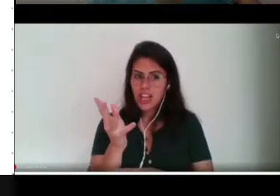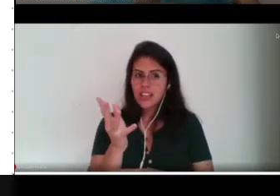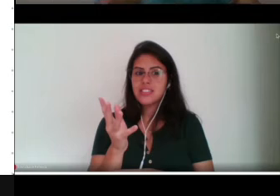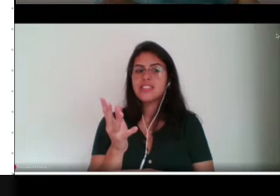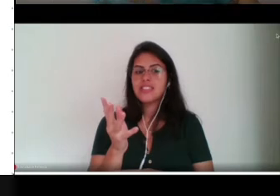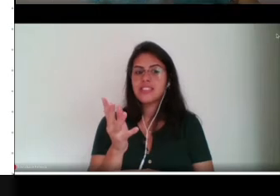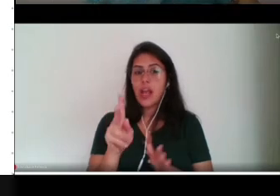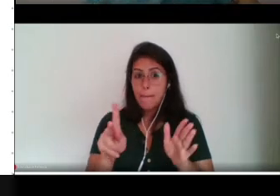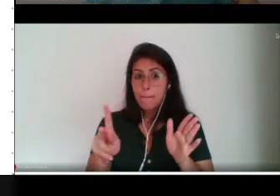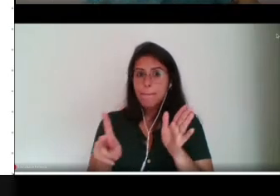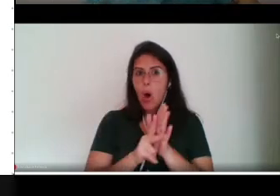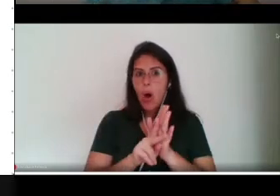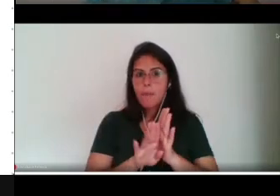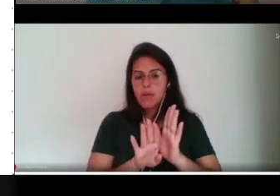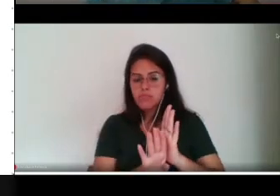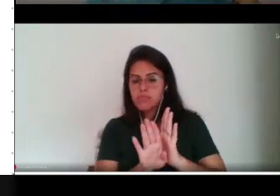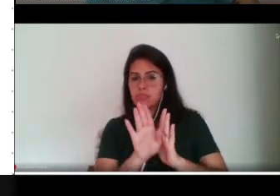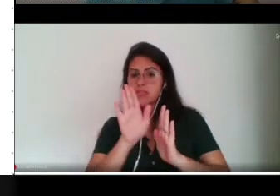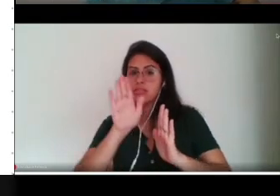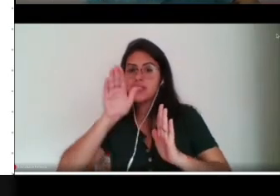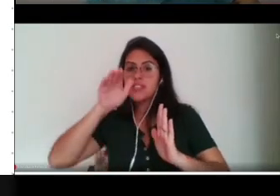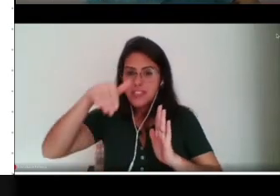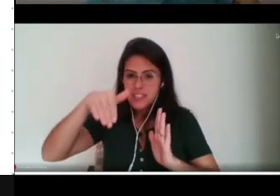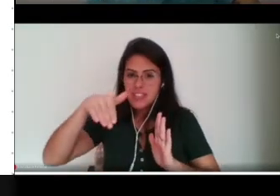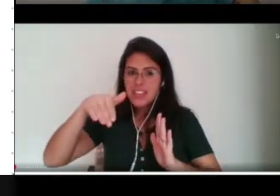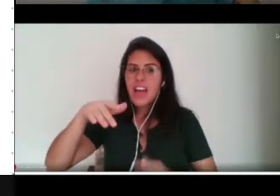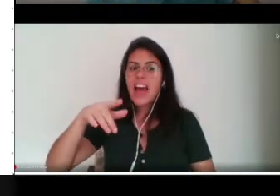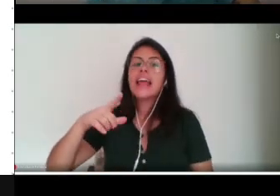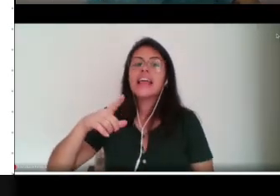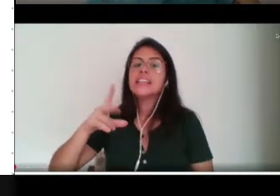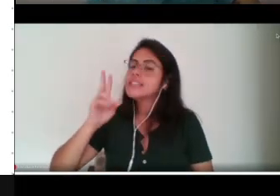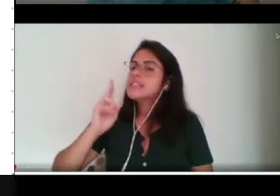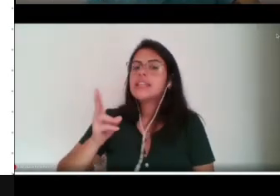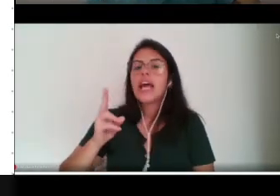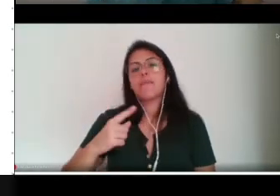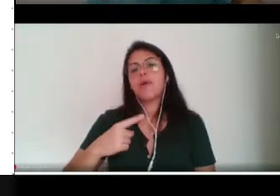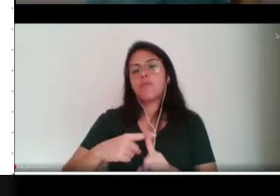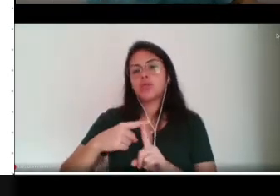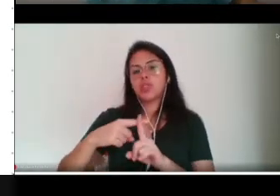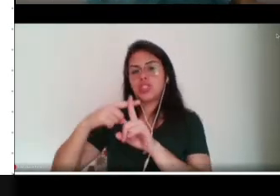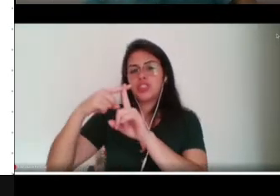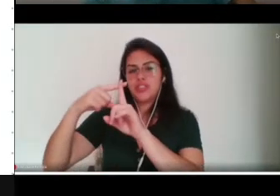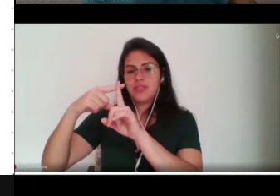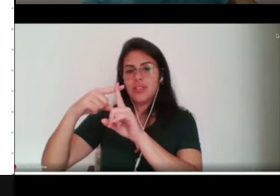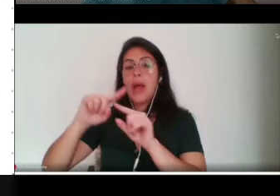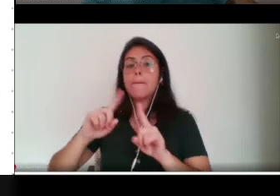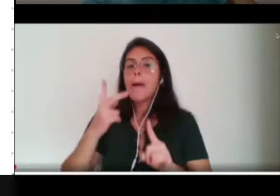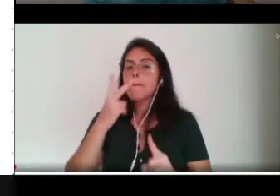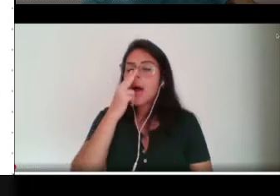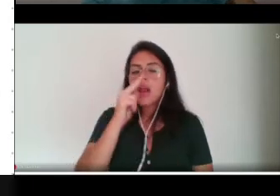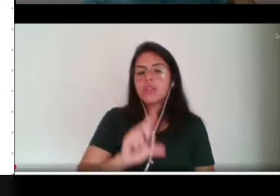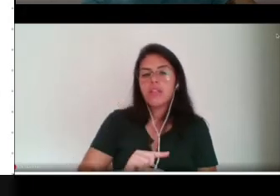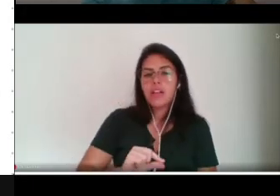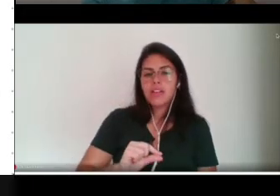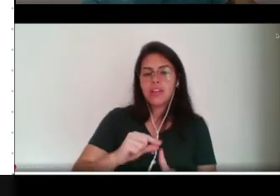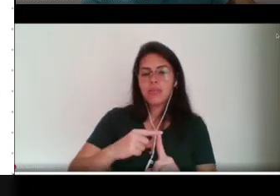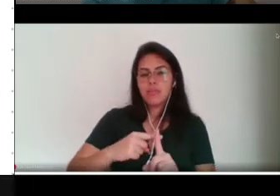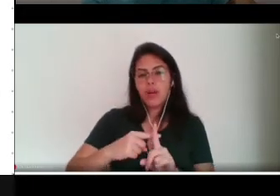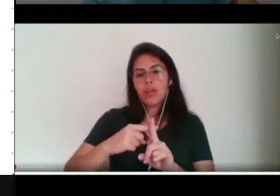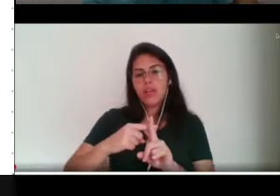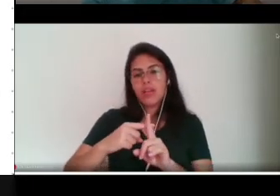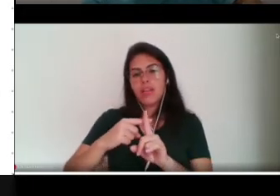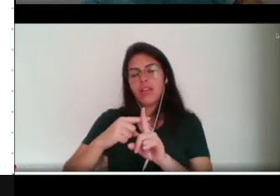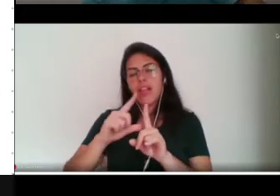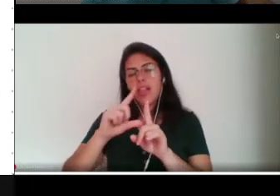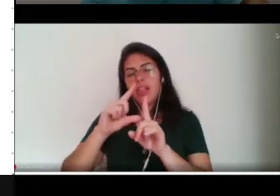sempre positiva, só que ela vai diminuindo até chegar em zero no ponto 4. Então, nesse pedacinho aqui